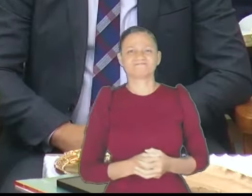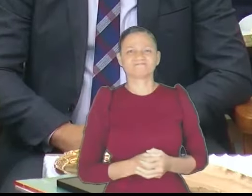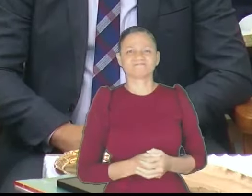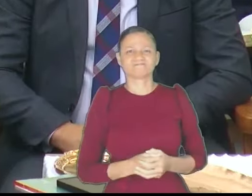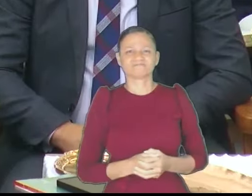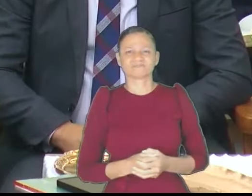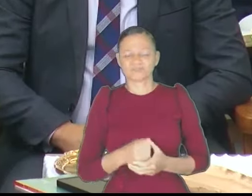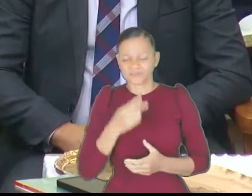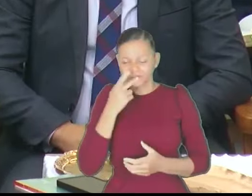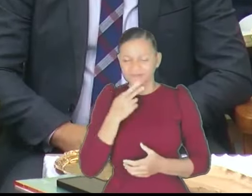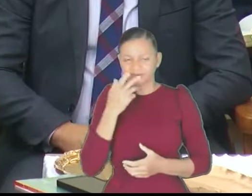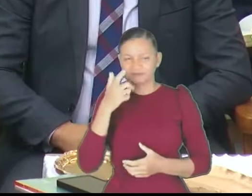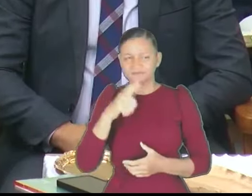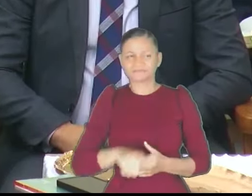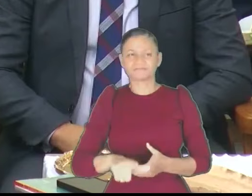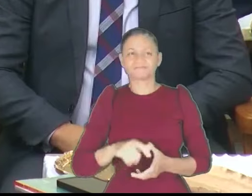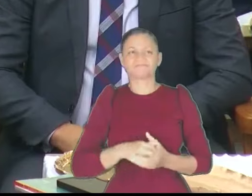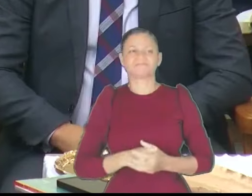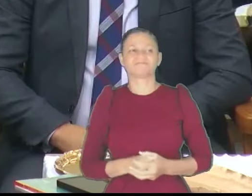Eu vou repetir isso.